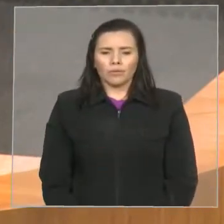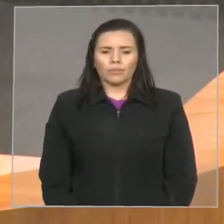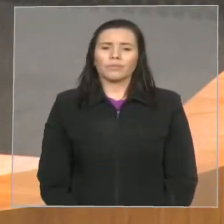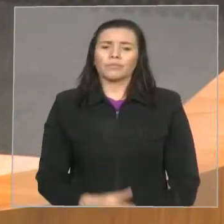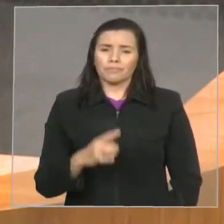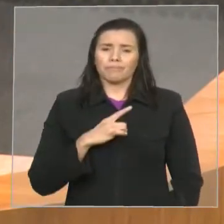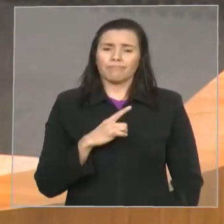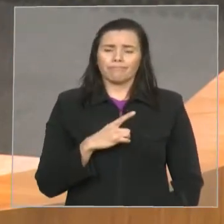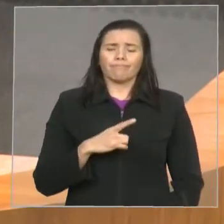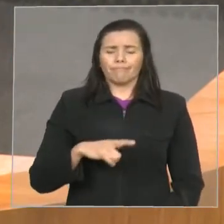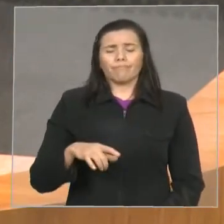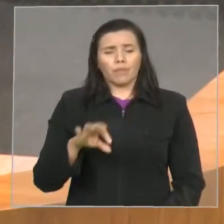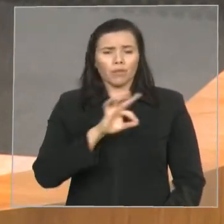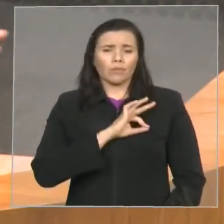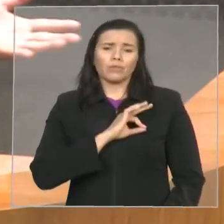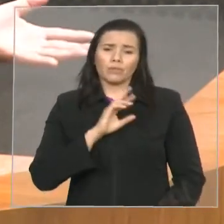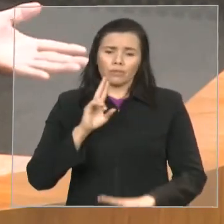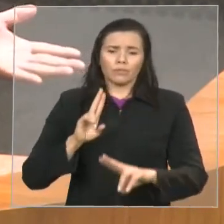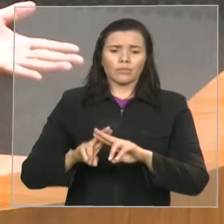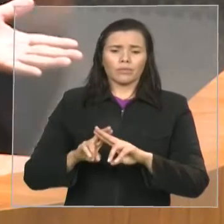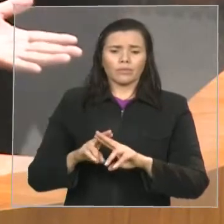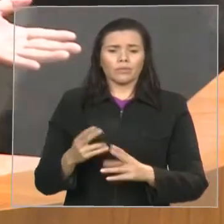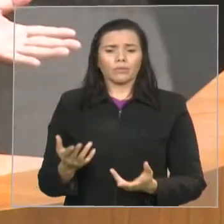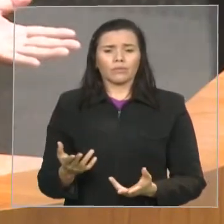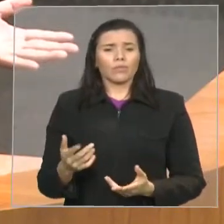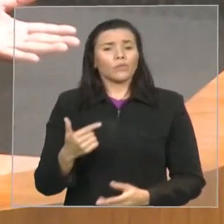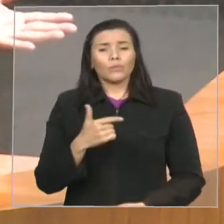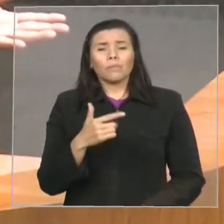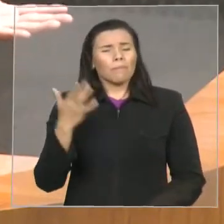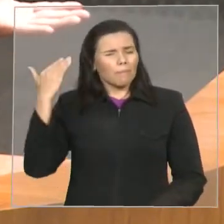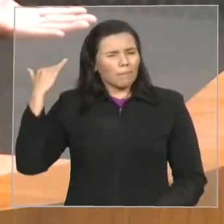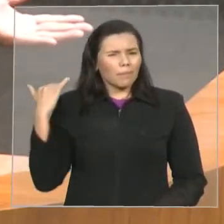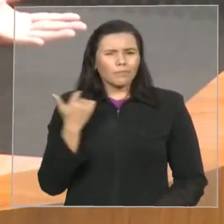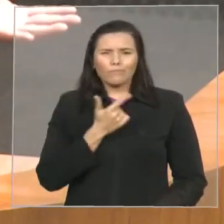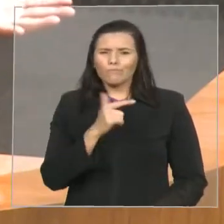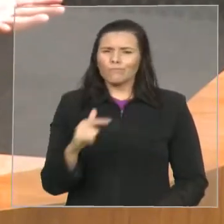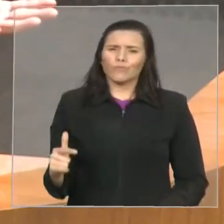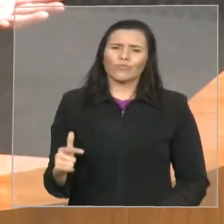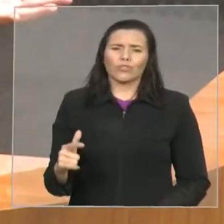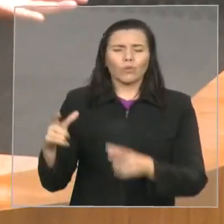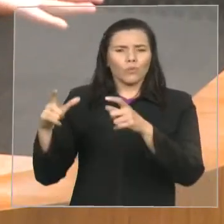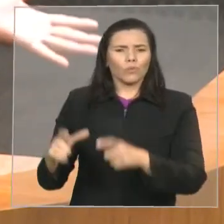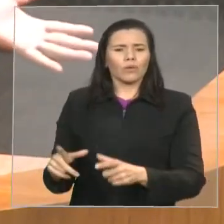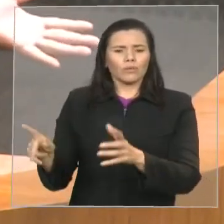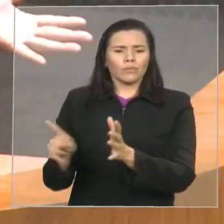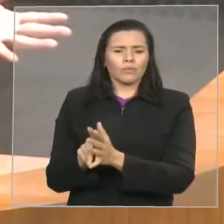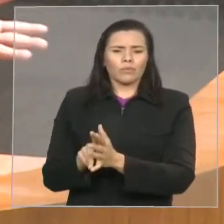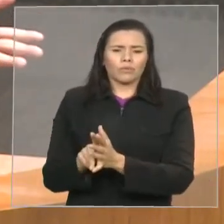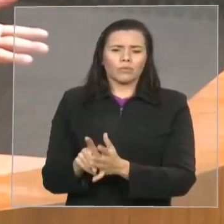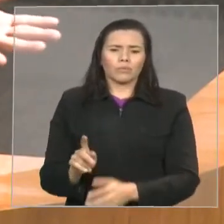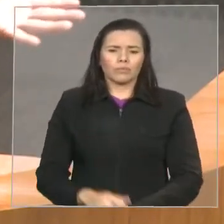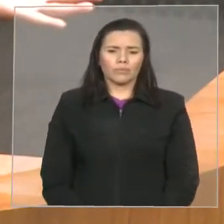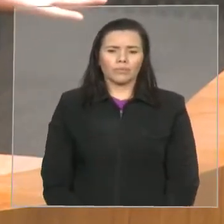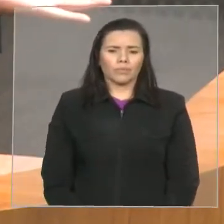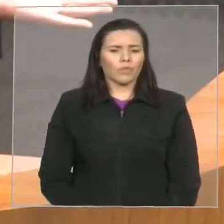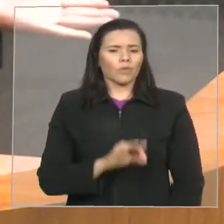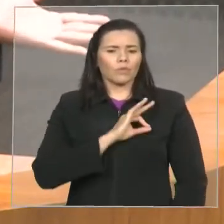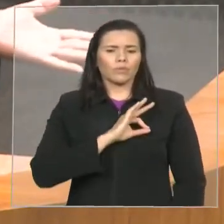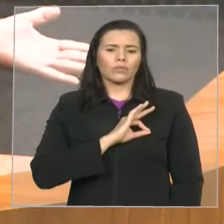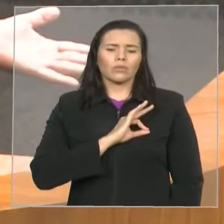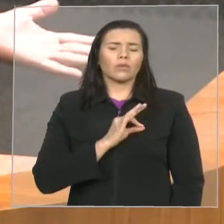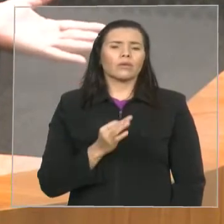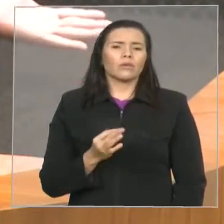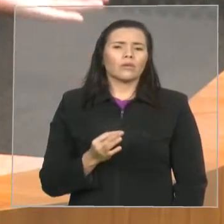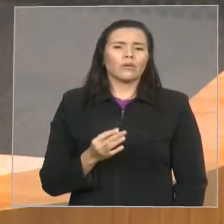fase embrionária, e na época não tinha. O policial tinha qualquer detenção ou prisão, não tinha